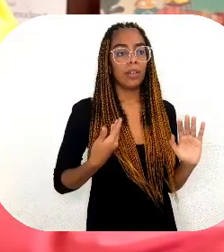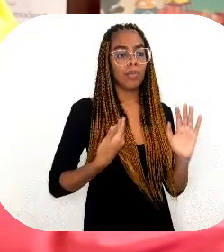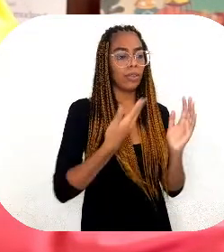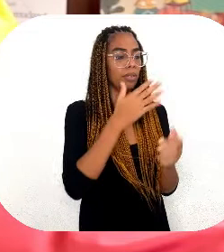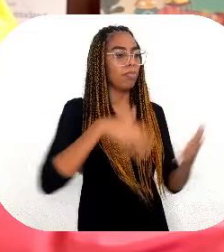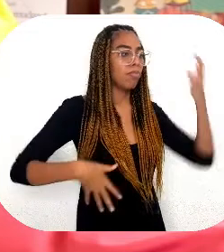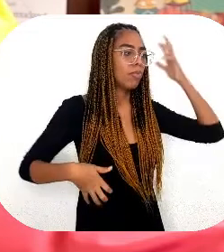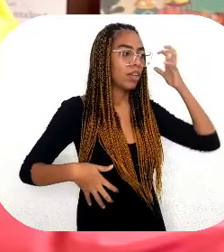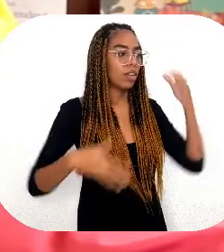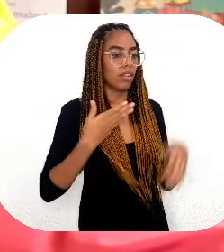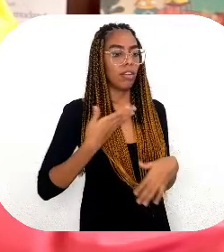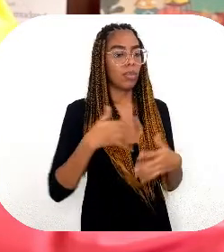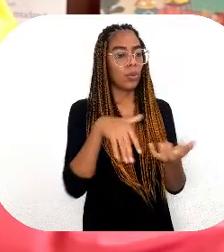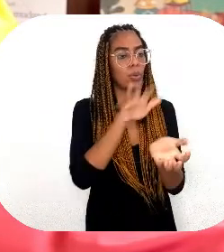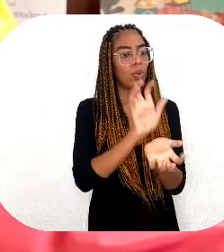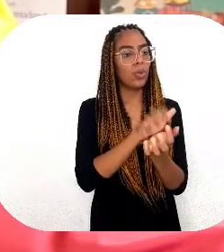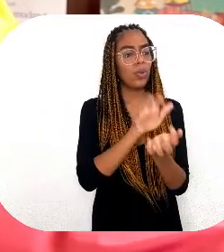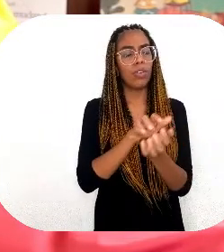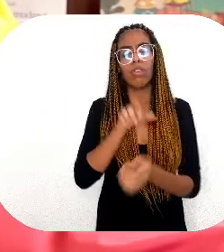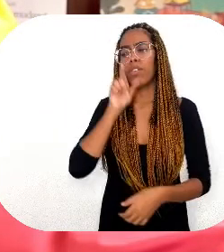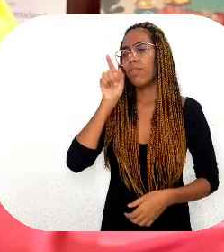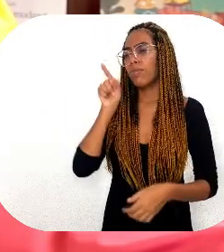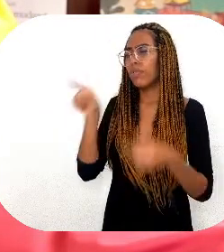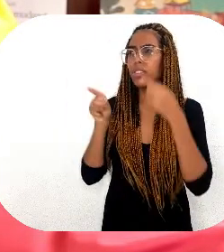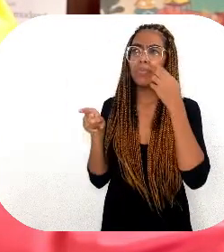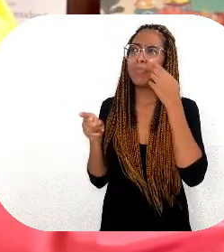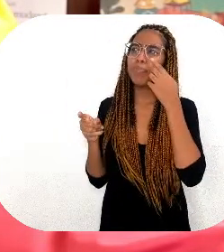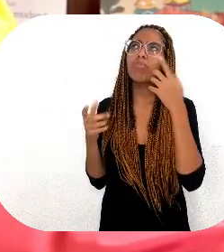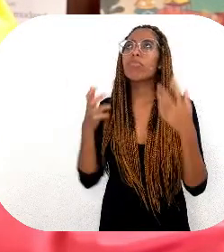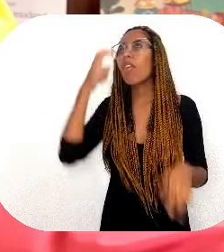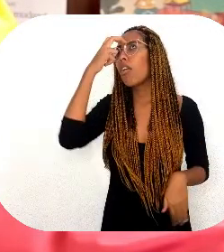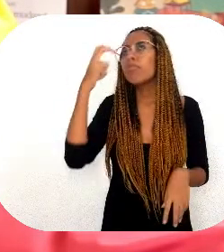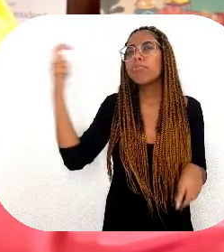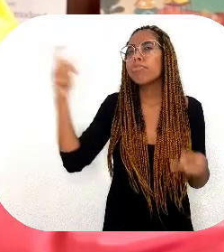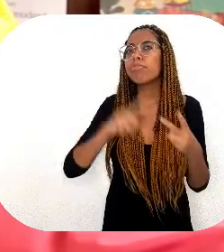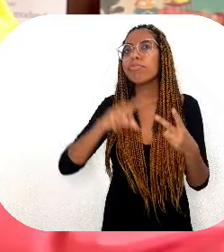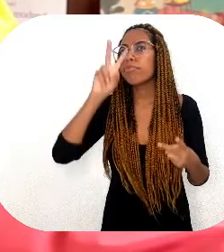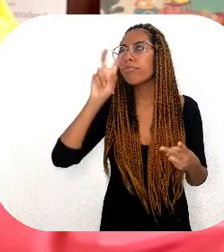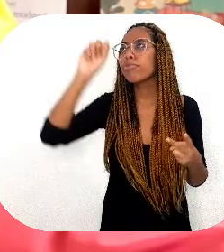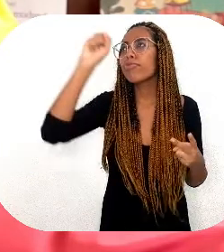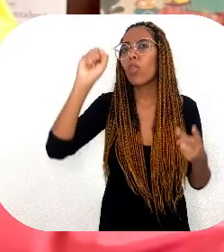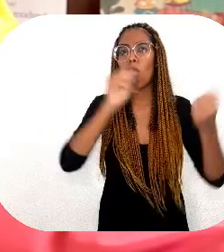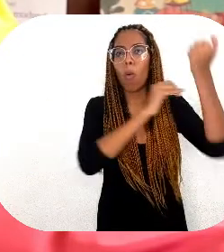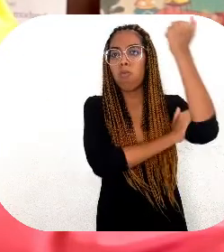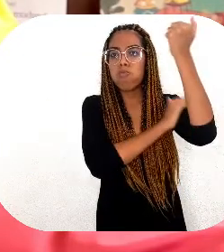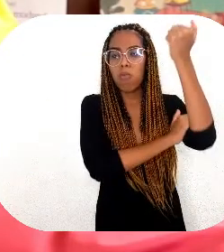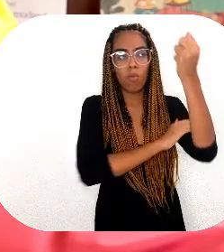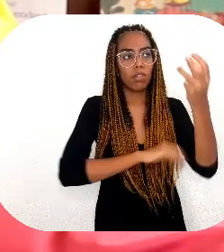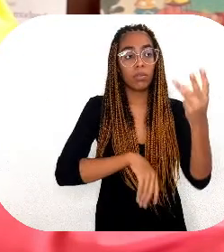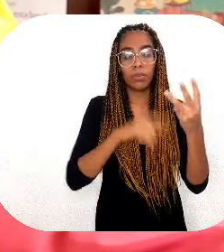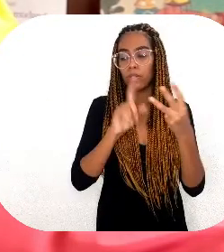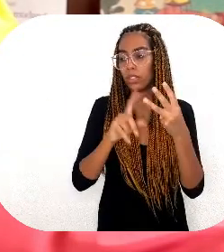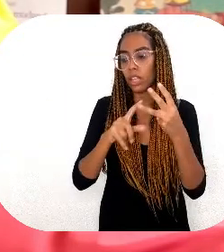Amigo macaco. Diga, meu amigo amicíssimo. Você é assim tão inteligente, você é assim tão